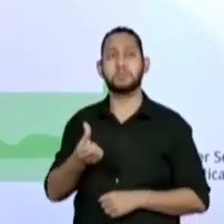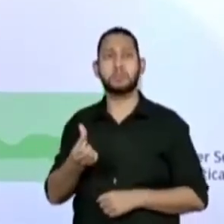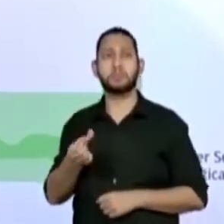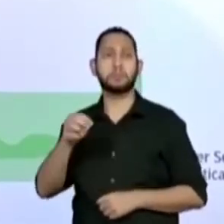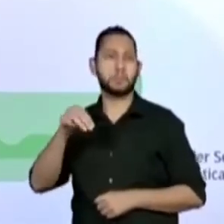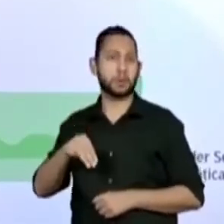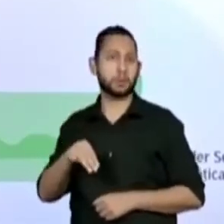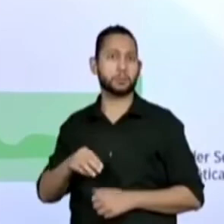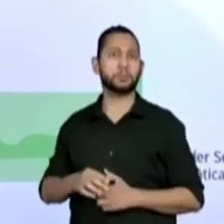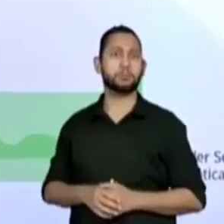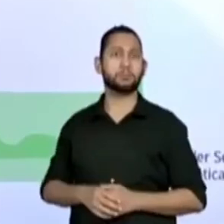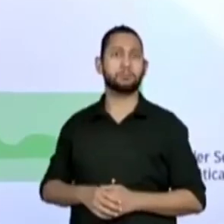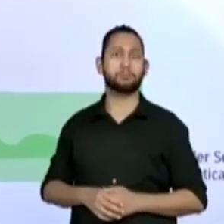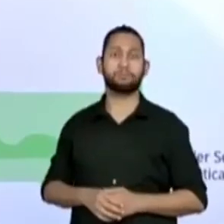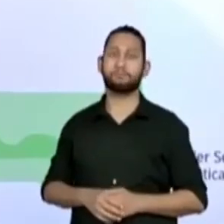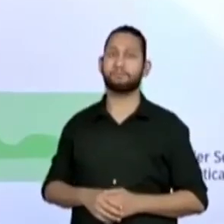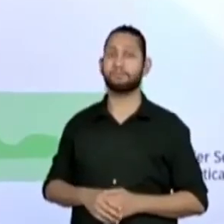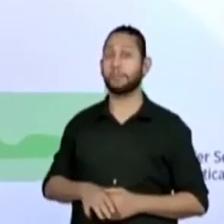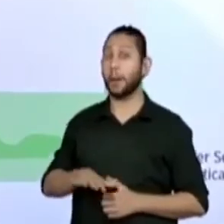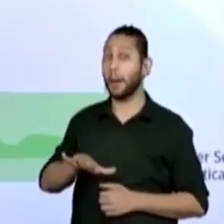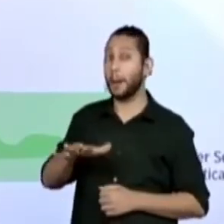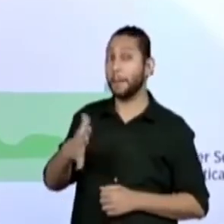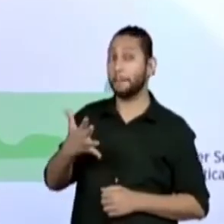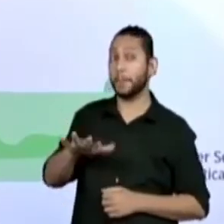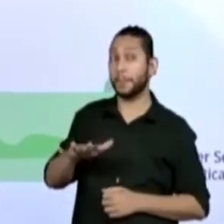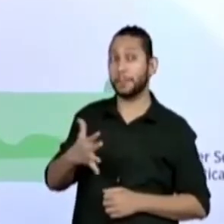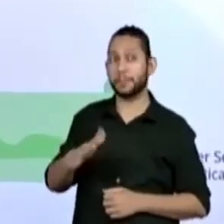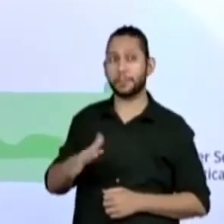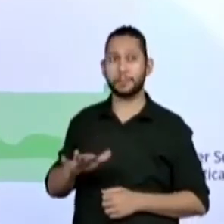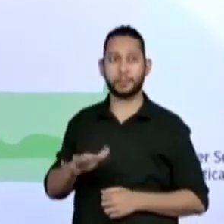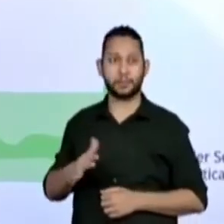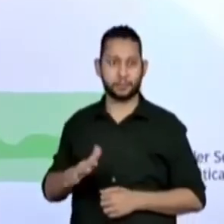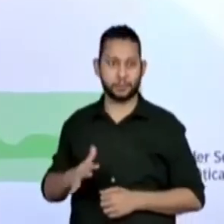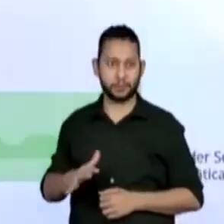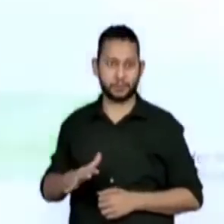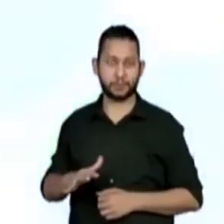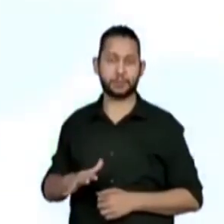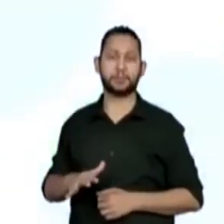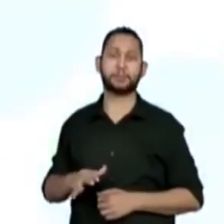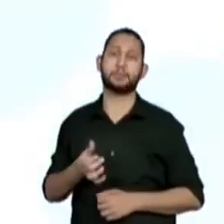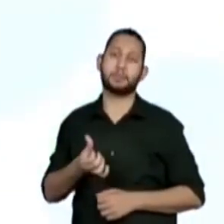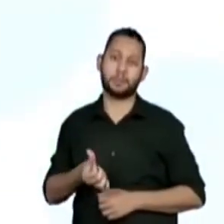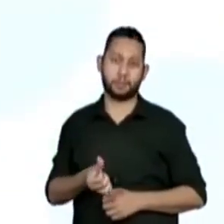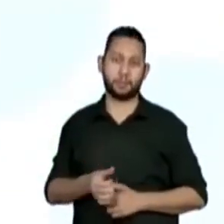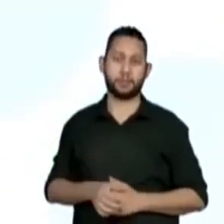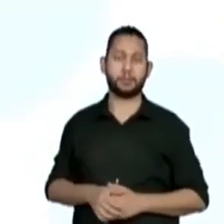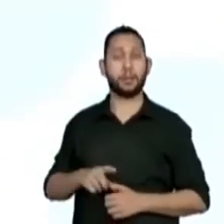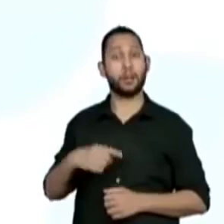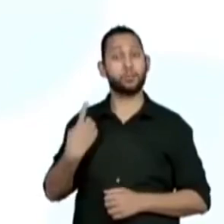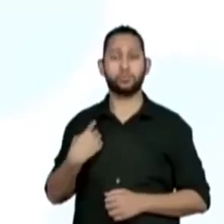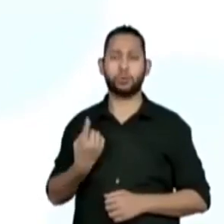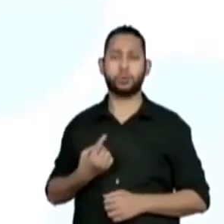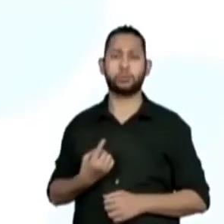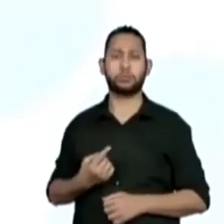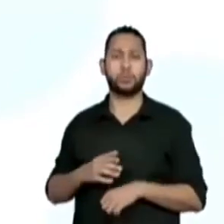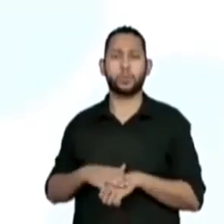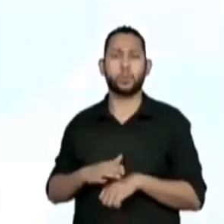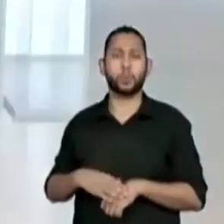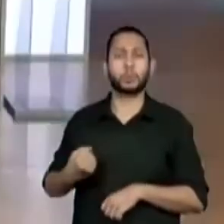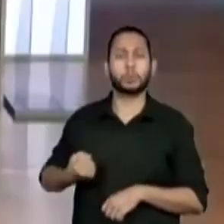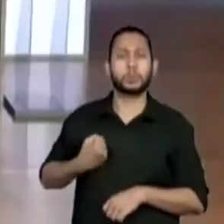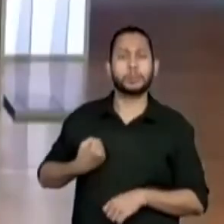metros. Certo, Então, Pro? aproximadamente 6 metros. É aproximado, galera. A gente não tá dando os